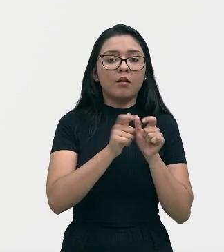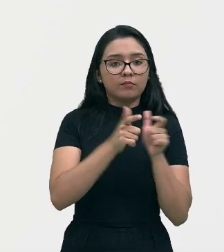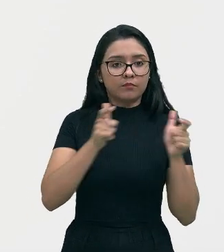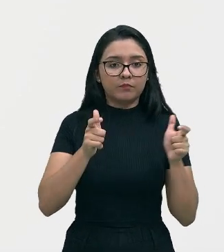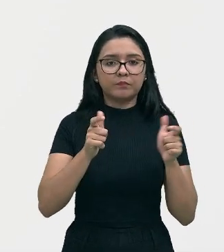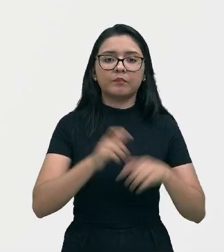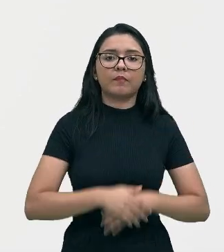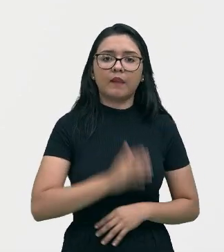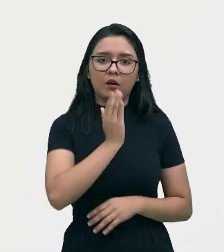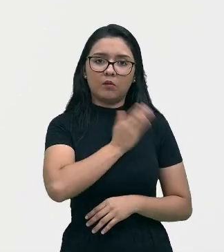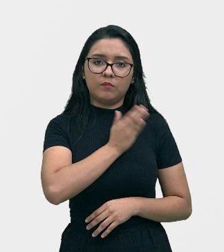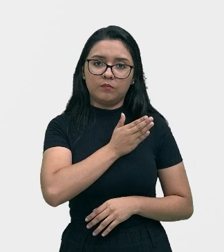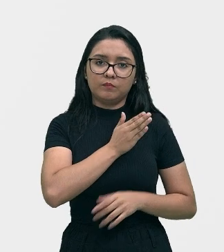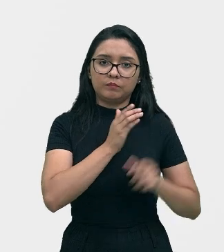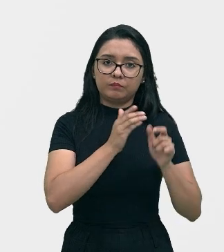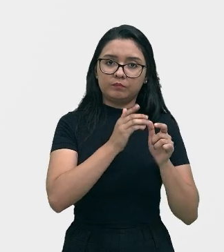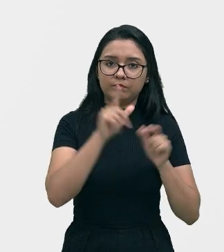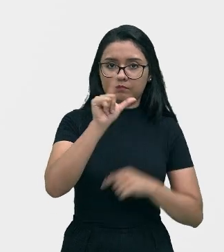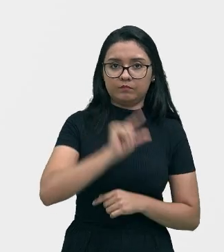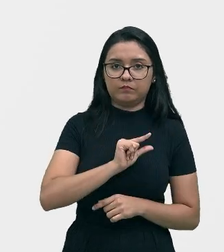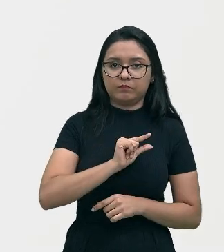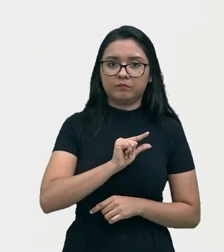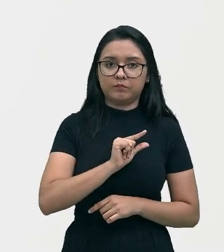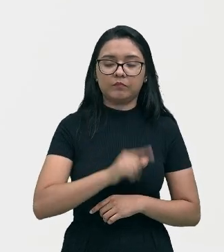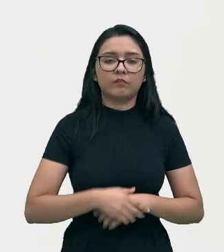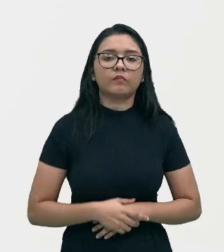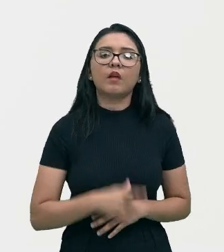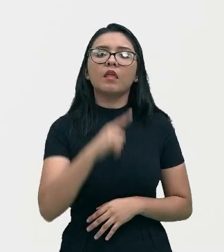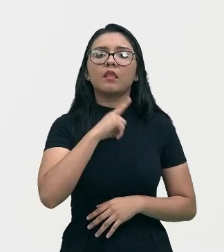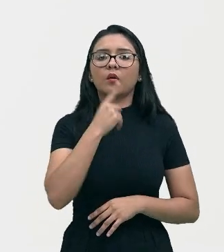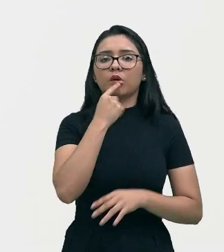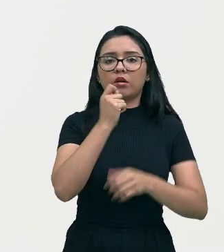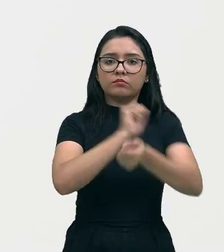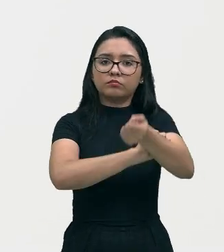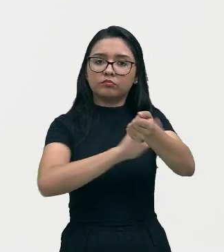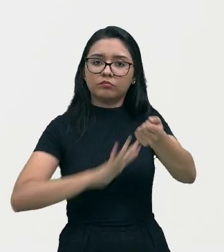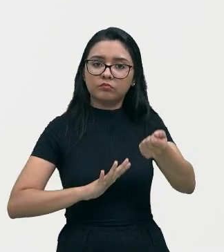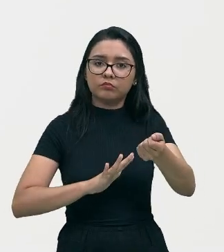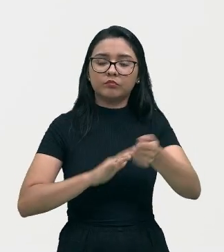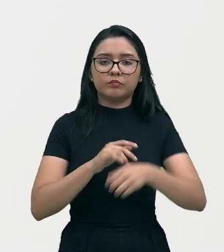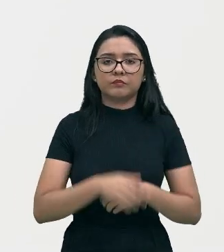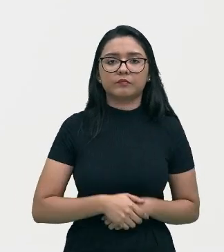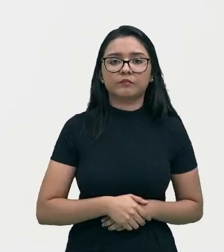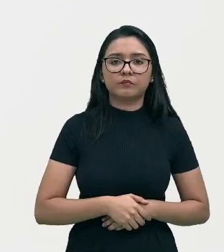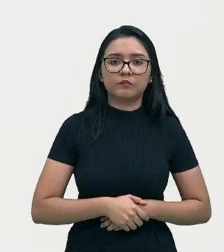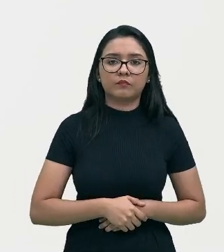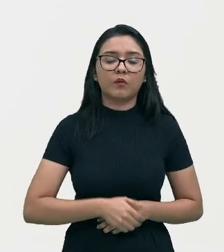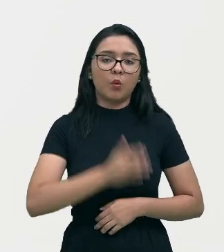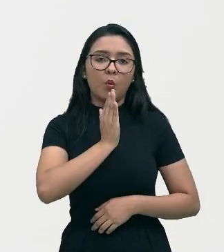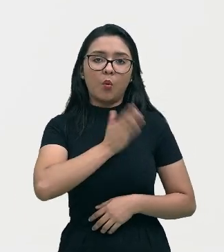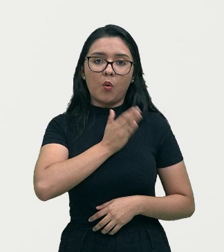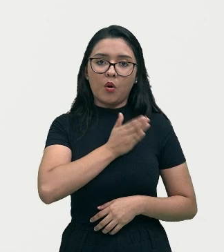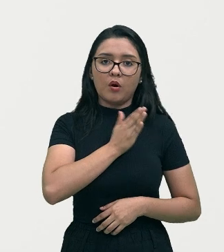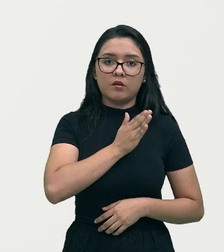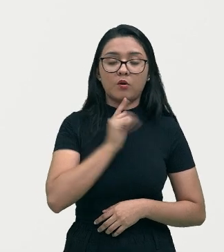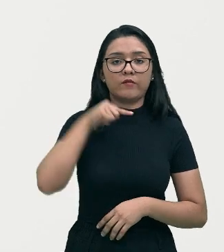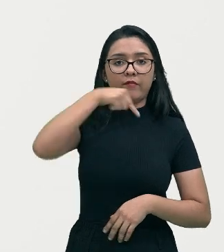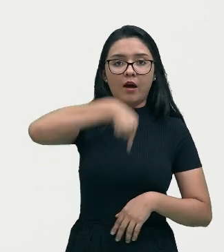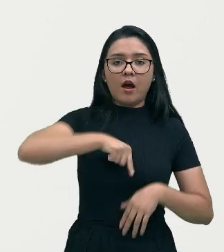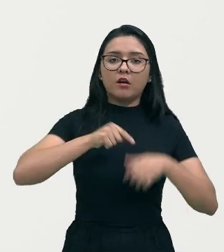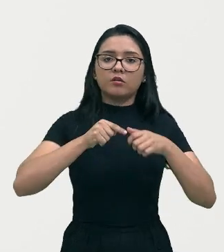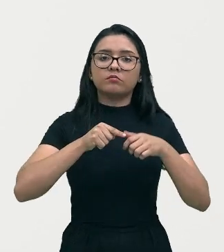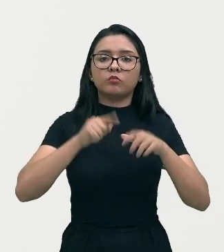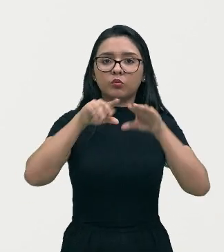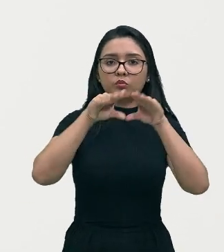circulação, ela vai acontecer ali no caminho entre o sangue, que o sangue vai percorrer entre o coração e os pulmões,